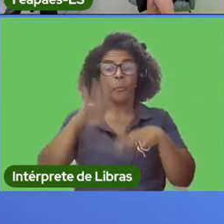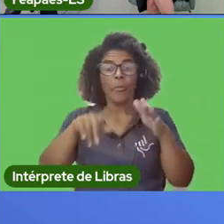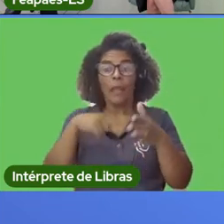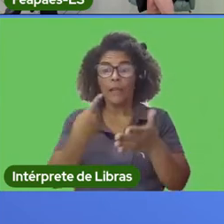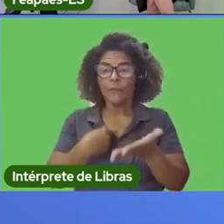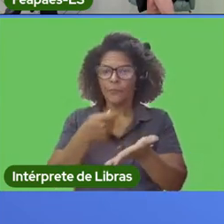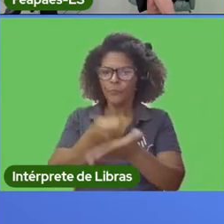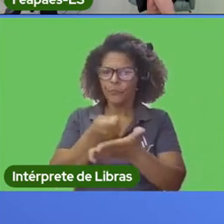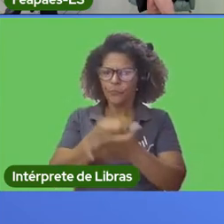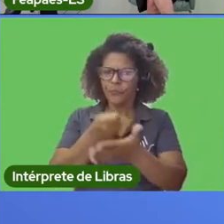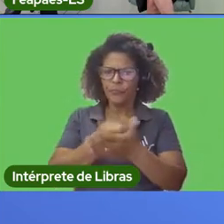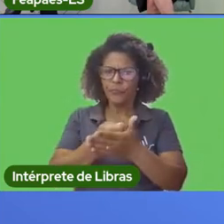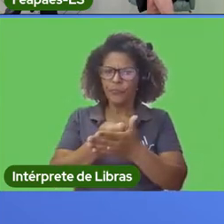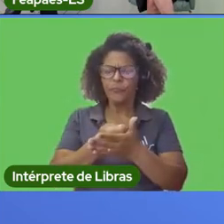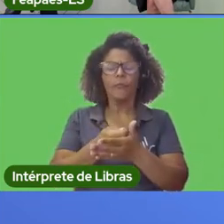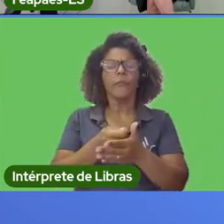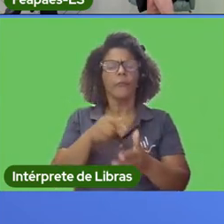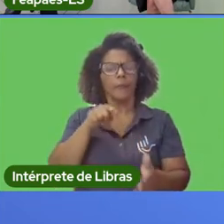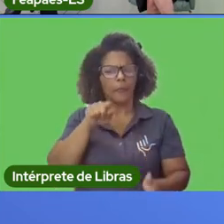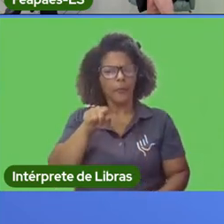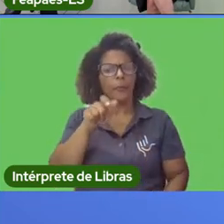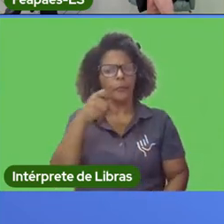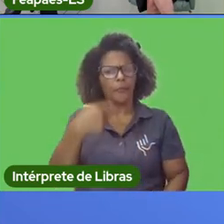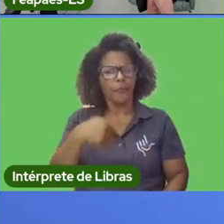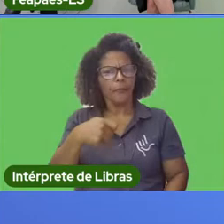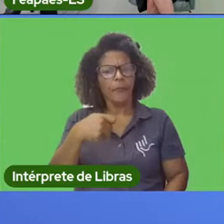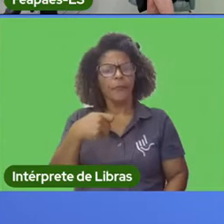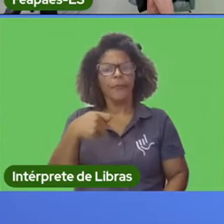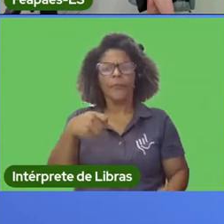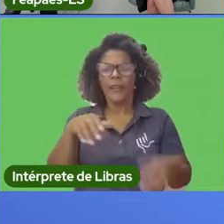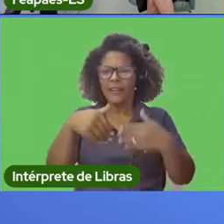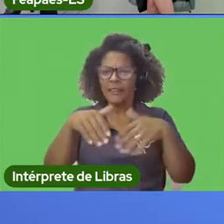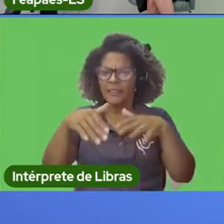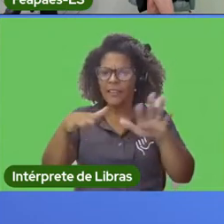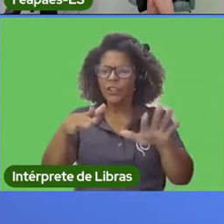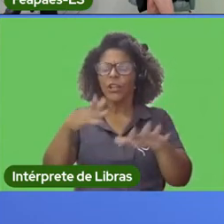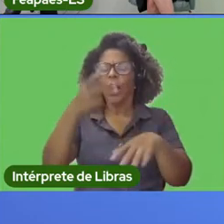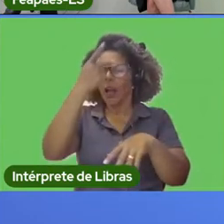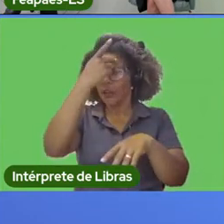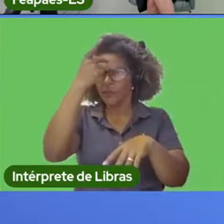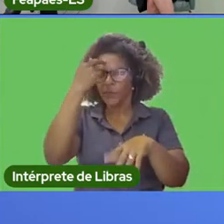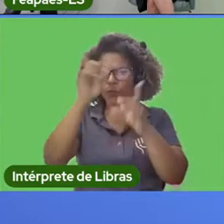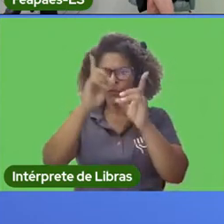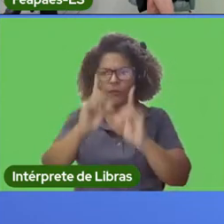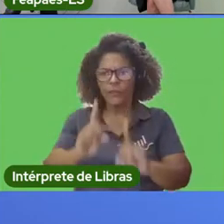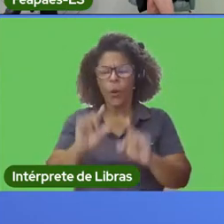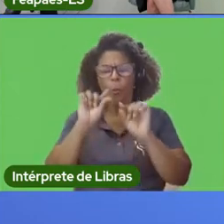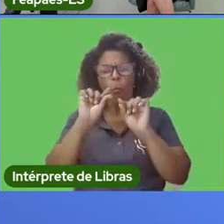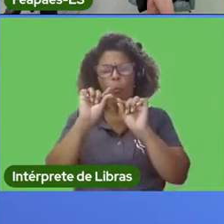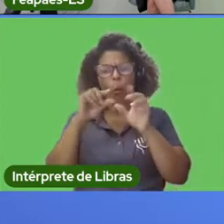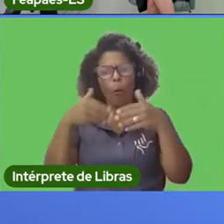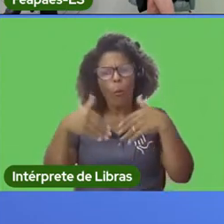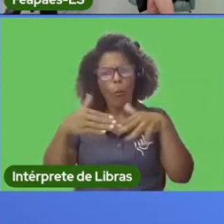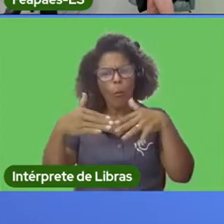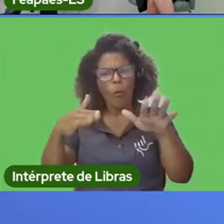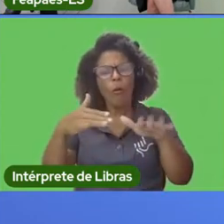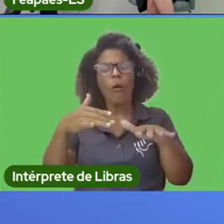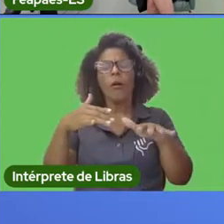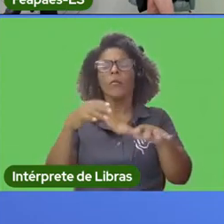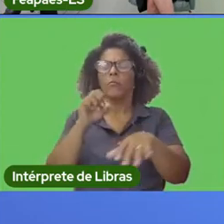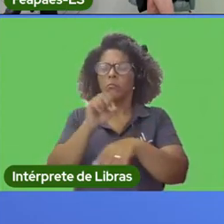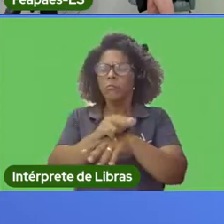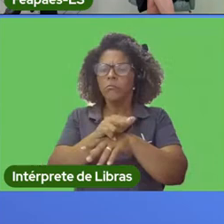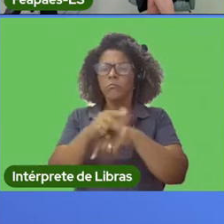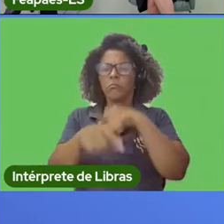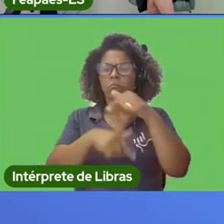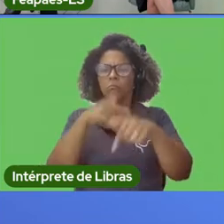famílias essa postura de que elas têm que soltar a mão das pessoas com deficiência, elas têm que deixar elas irem para o mercado de